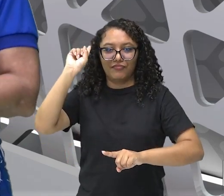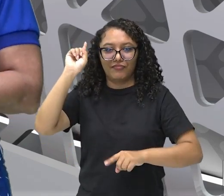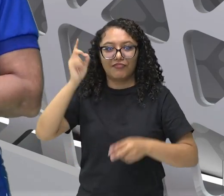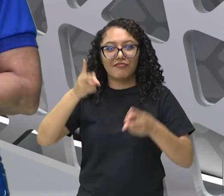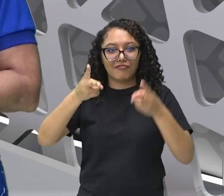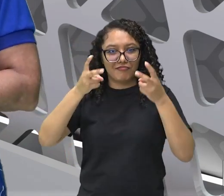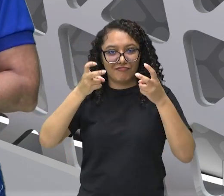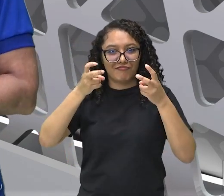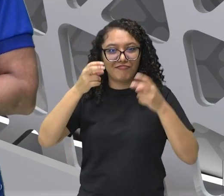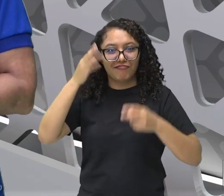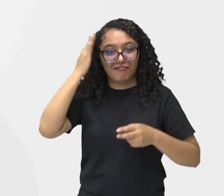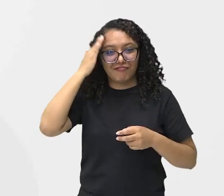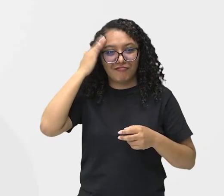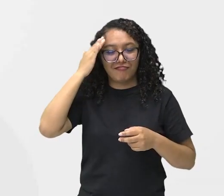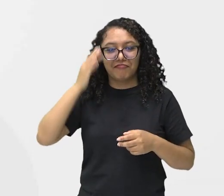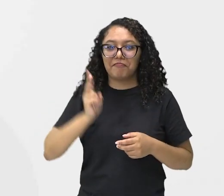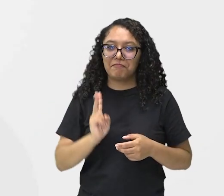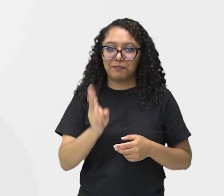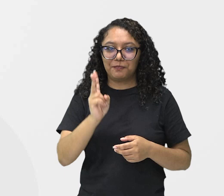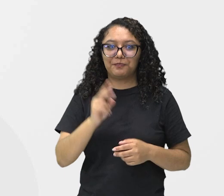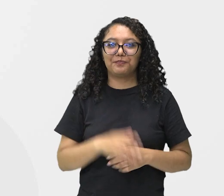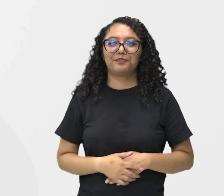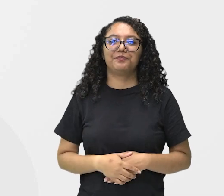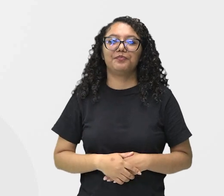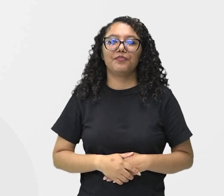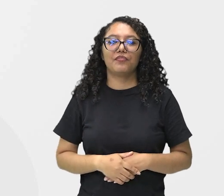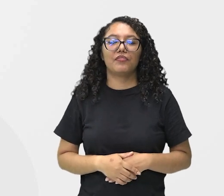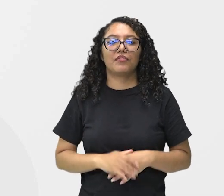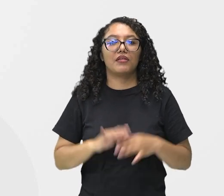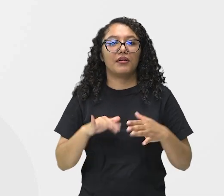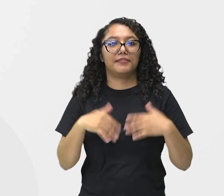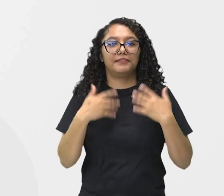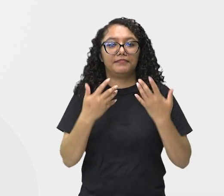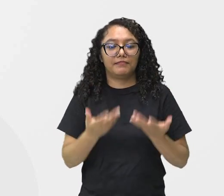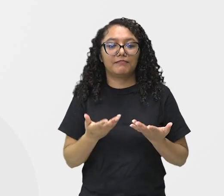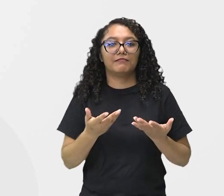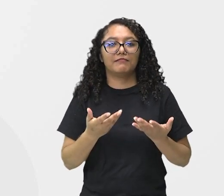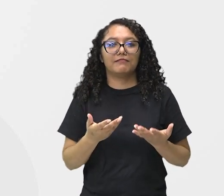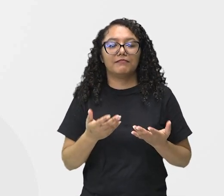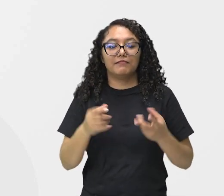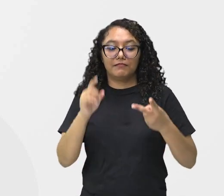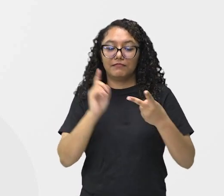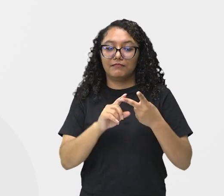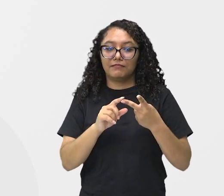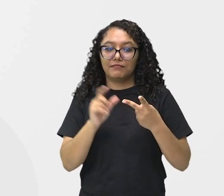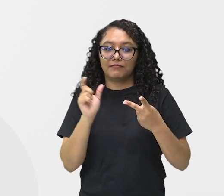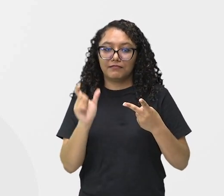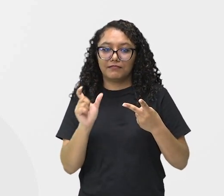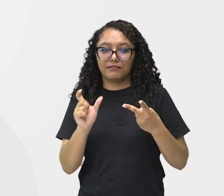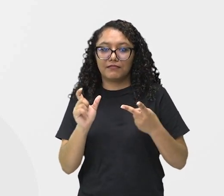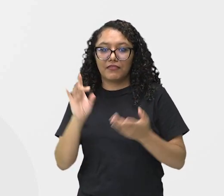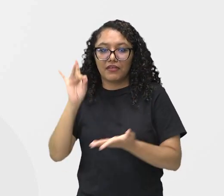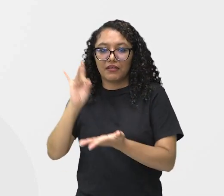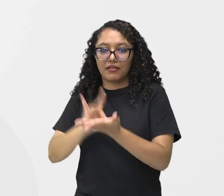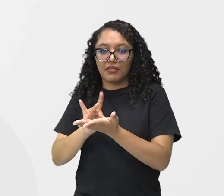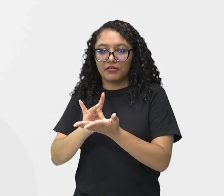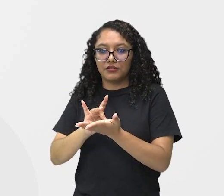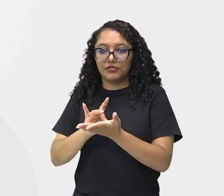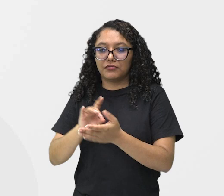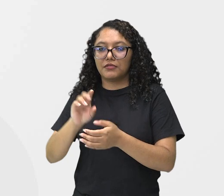captarem? Então vamos continuar. A transcendência é uma realidade imaterial